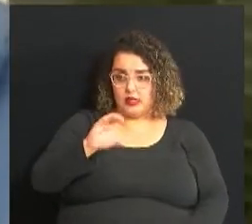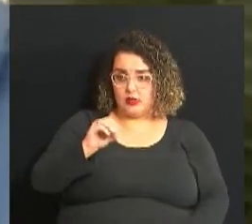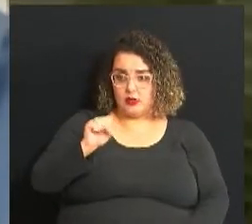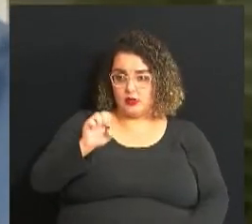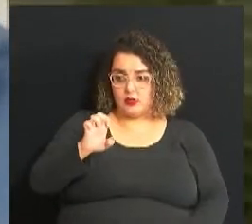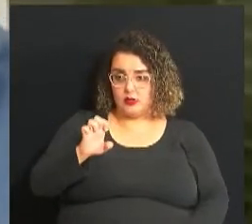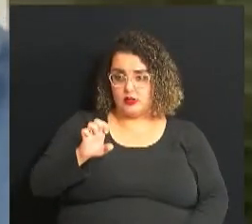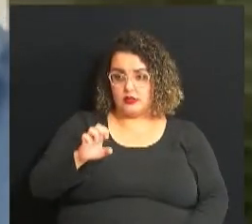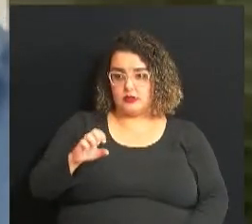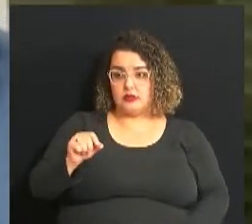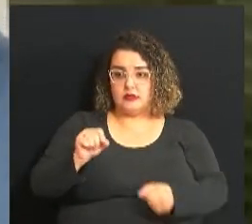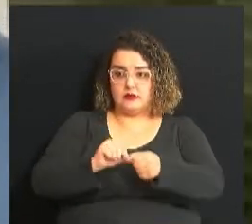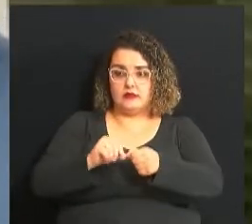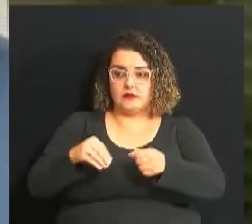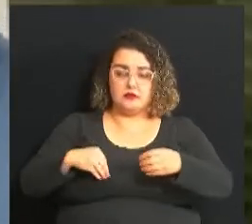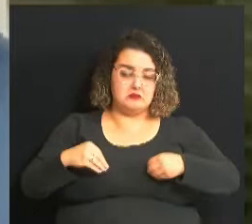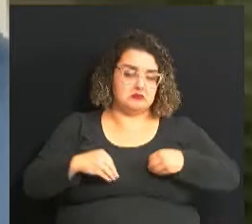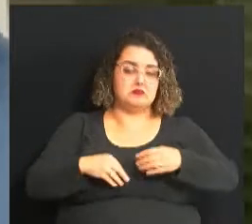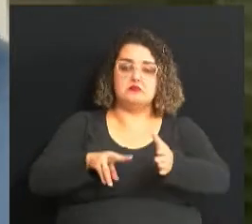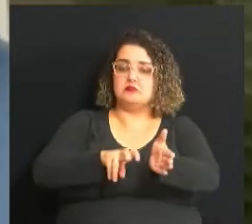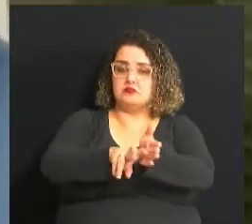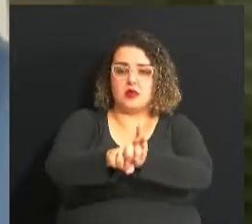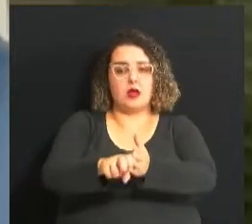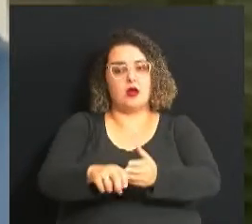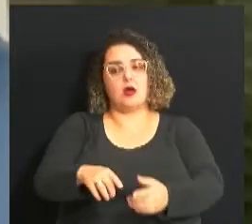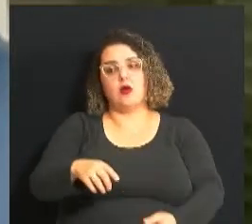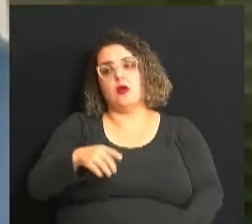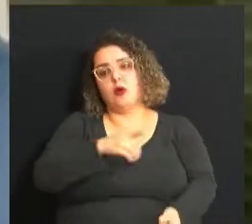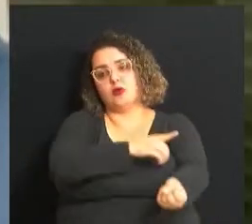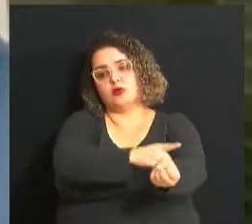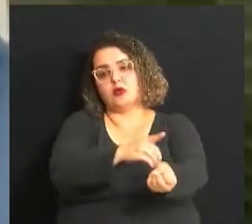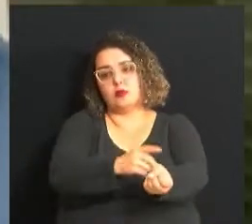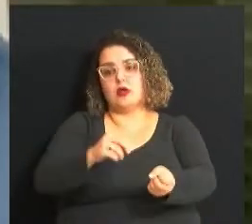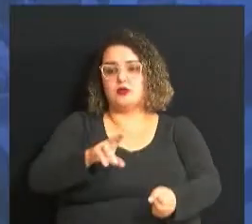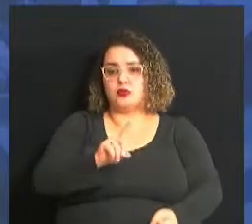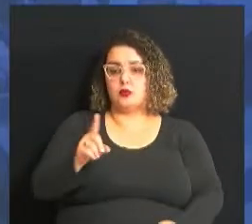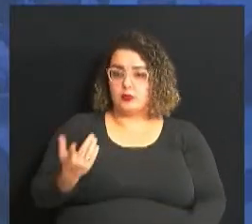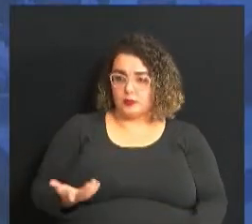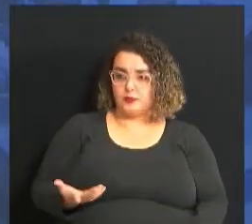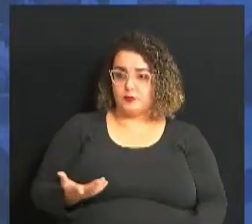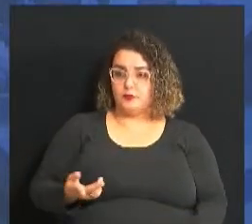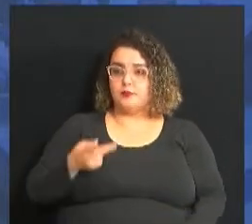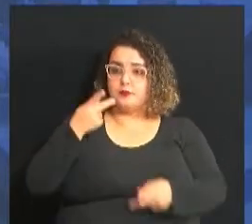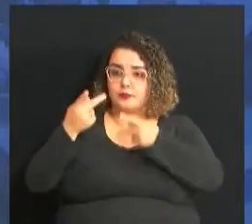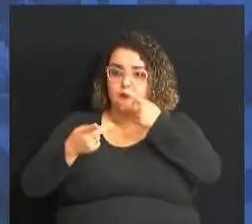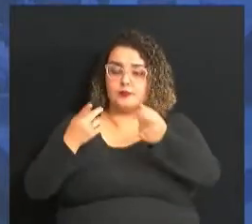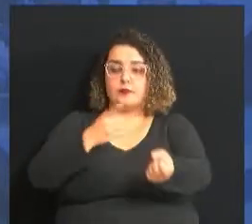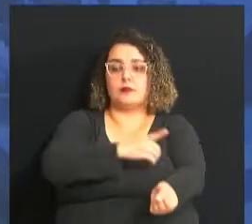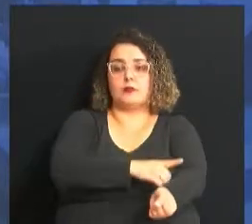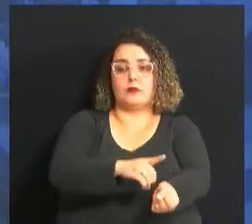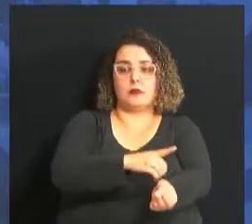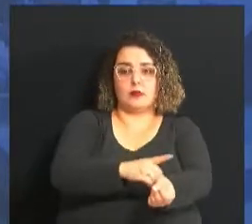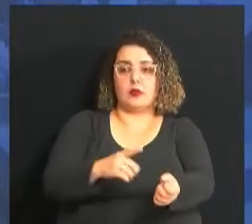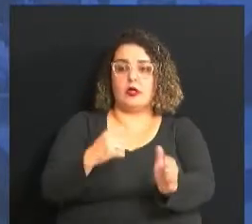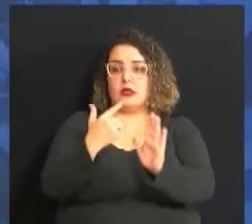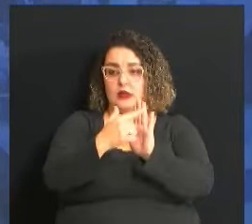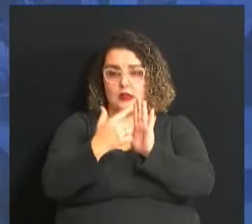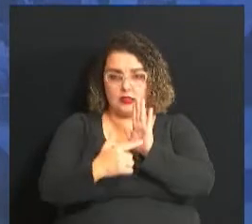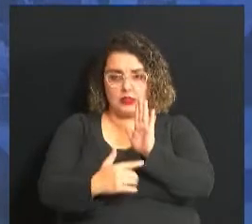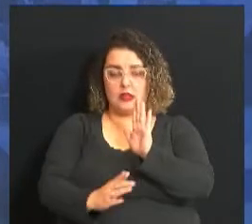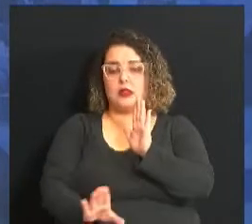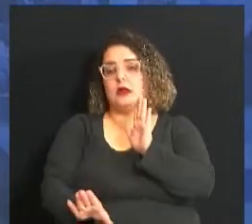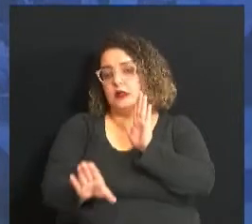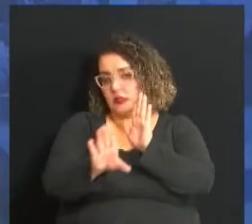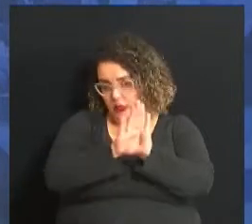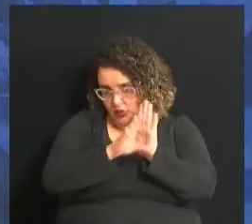ser diagnosticado com diabetes. Doutor, a gente falou um pouquinho de diabetes. Na lista lá que eu encontrei, que das